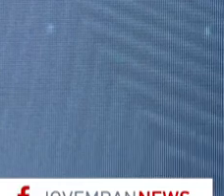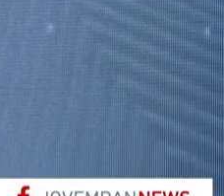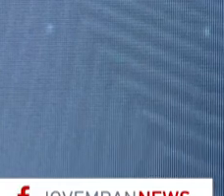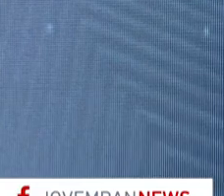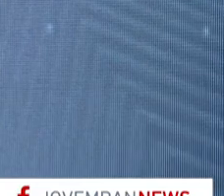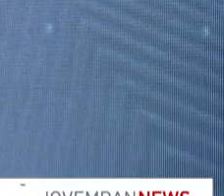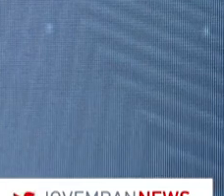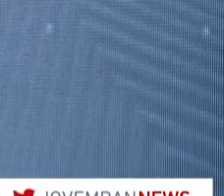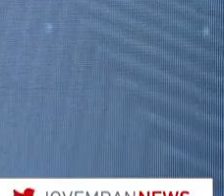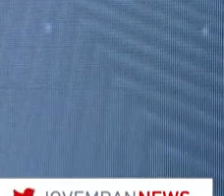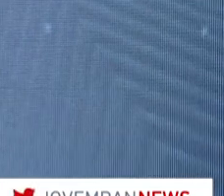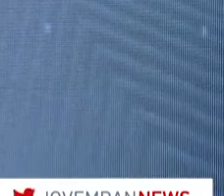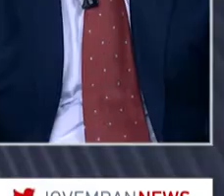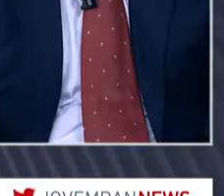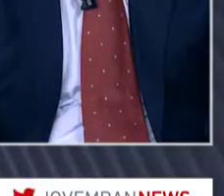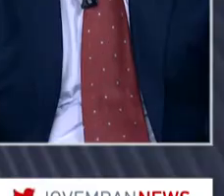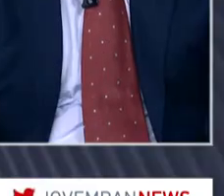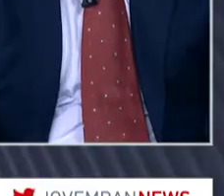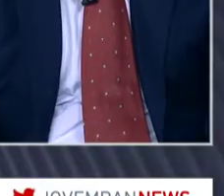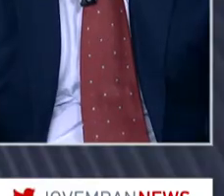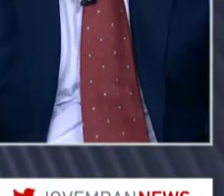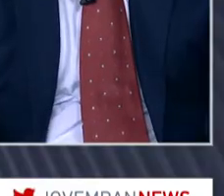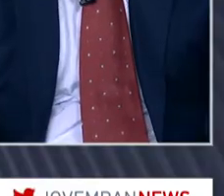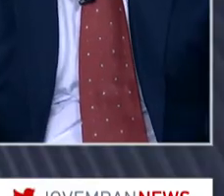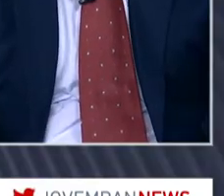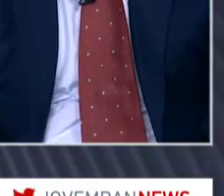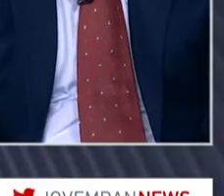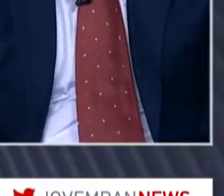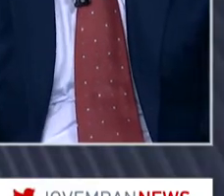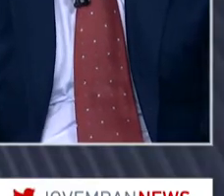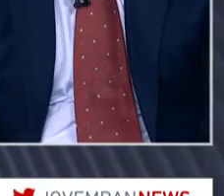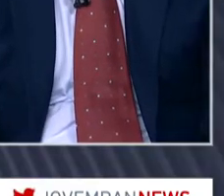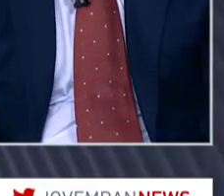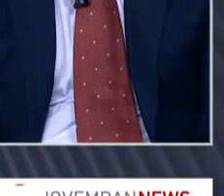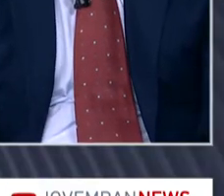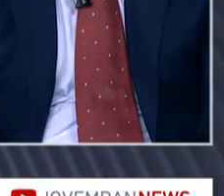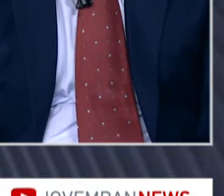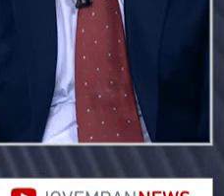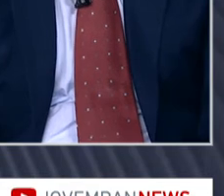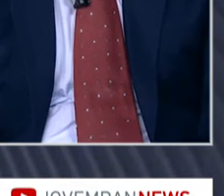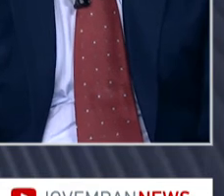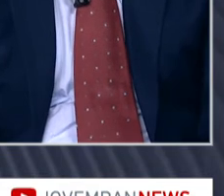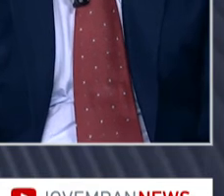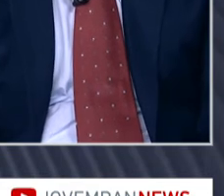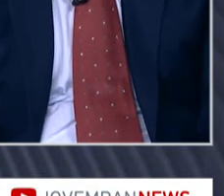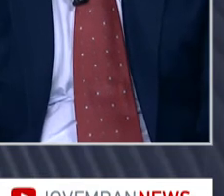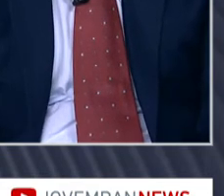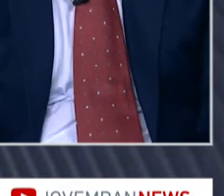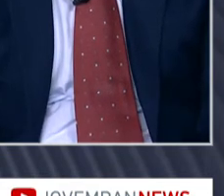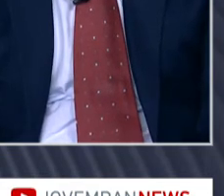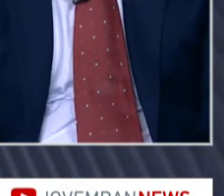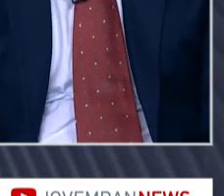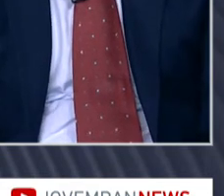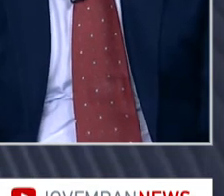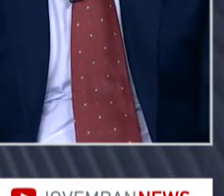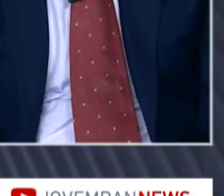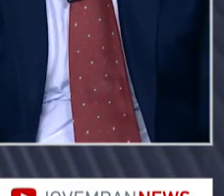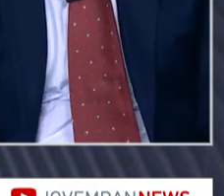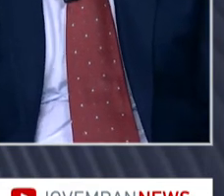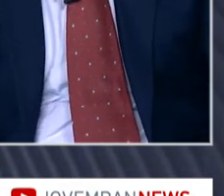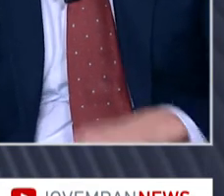em todo o país. Piperno, ele já faz um paralelo com taxa de juros. Você acha uma comparação